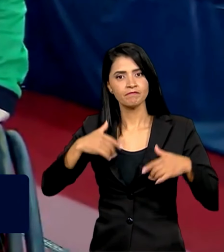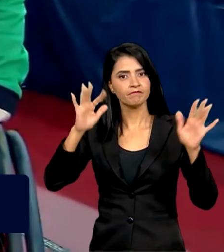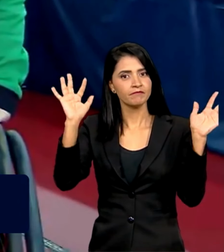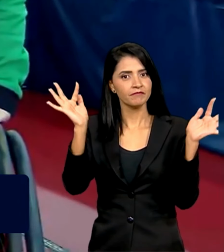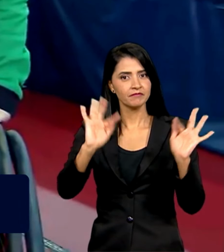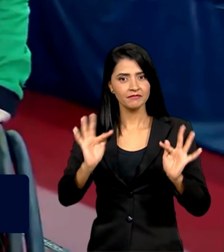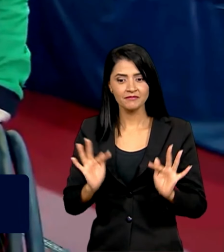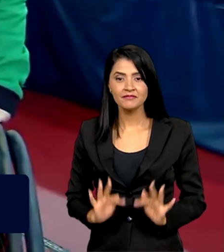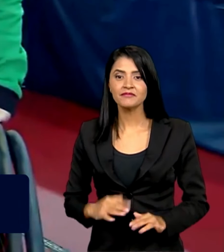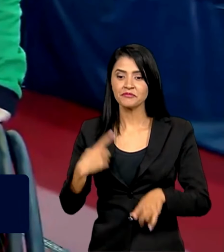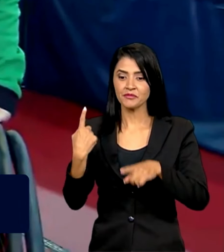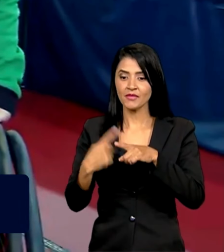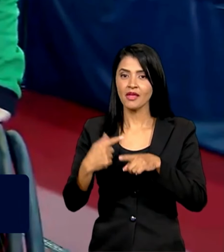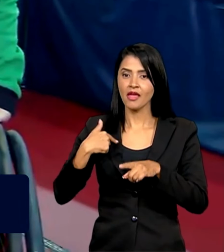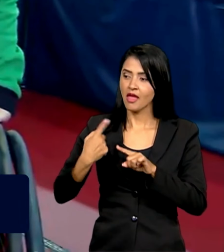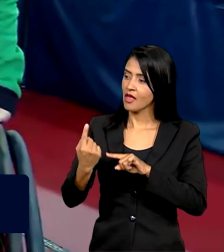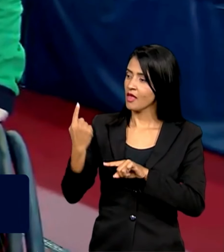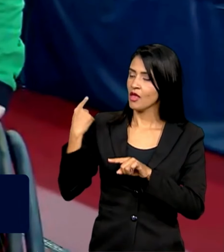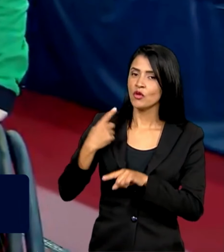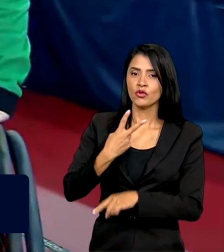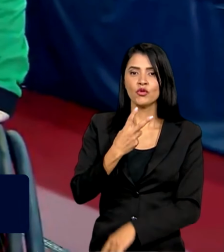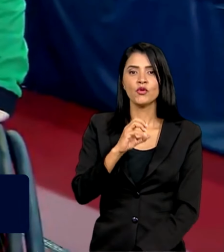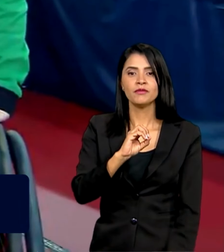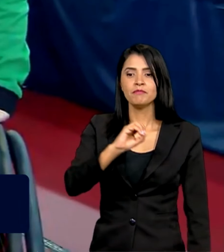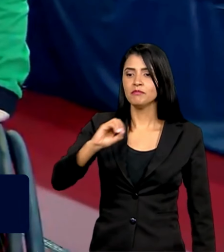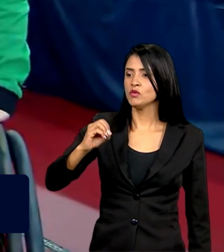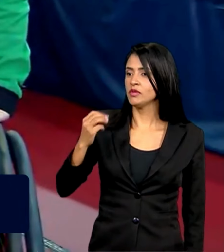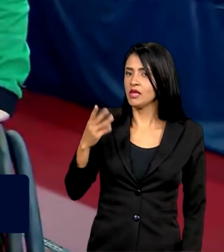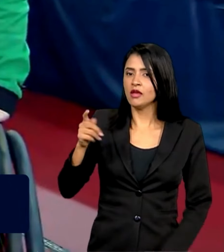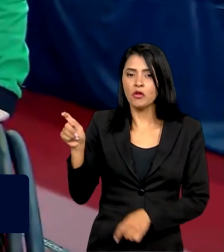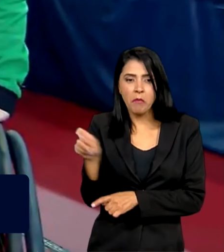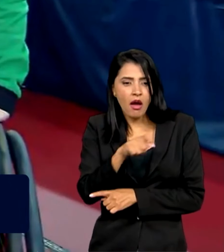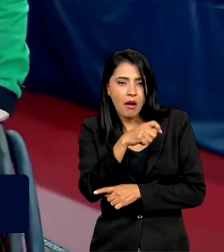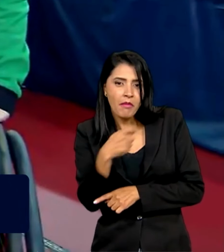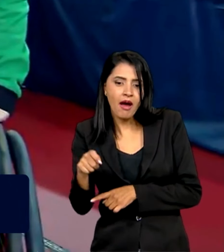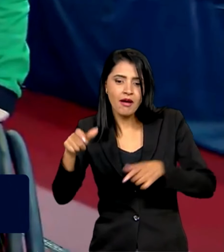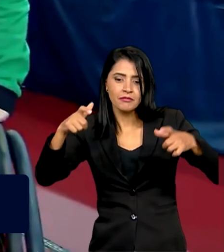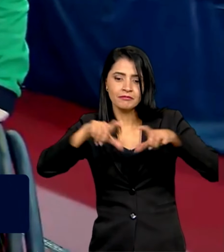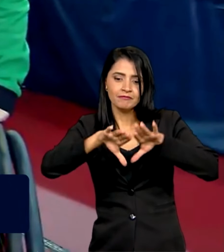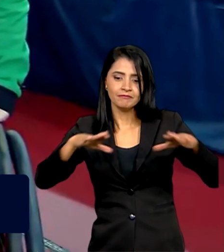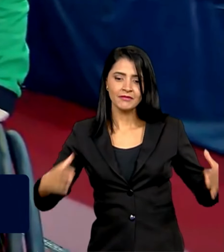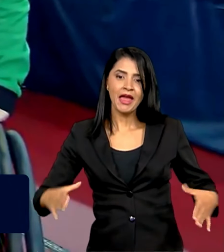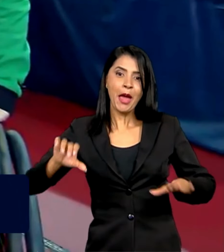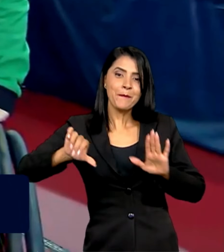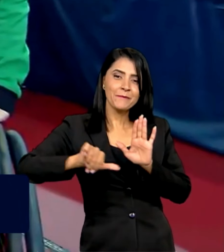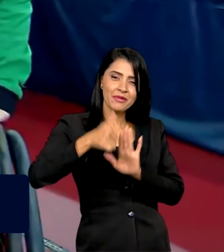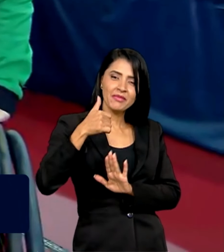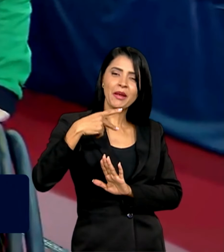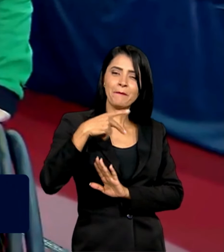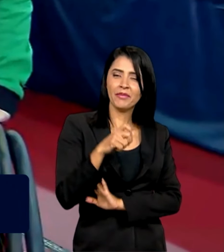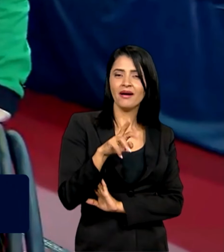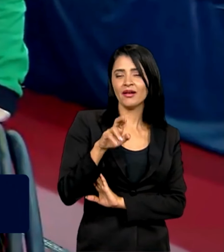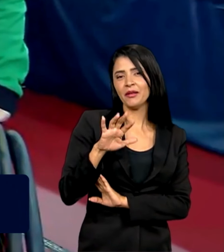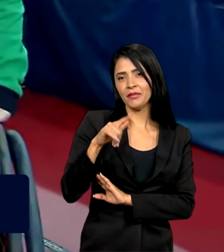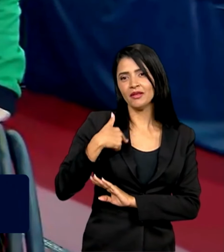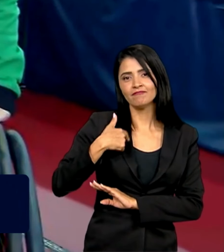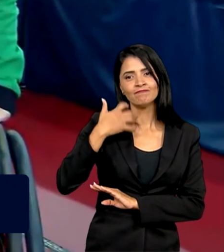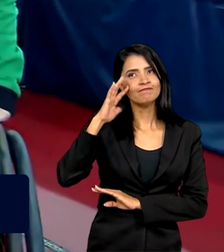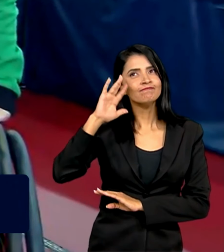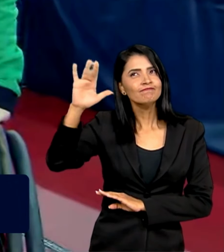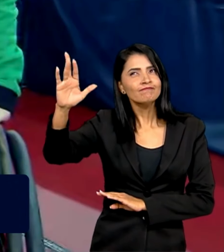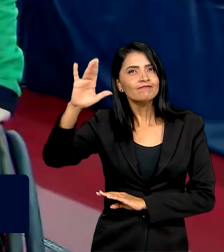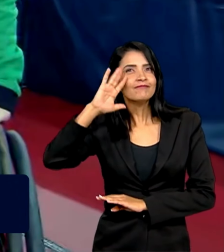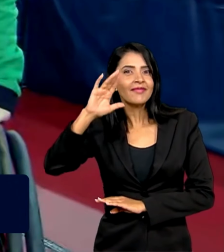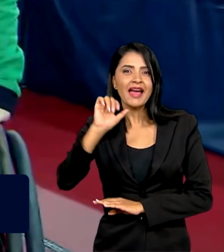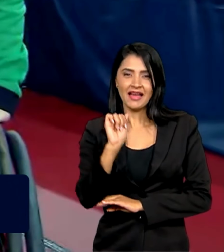porque eu jogo tênis de mesa desde 2003. Então, são aí a primeira Paralimpíada de Atenas, que era meu sonho, sempre foi meu